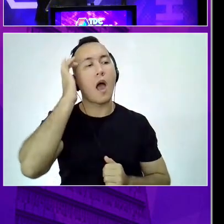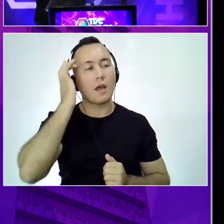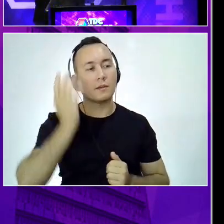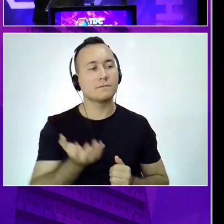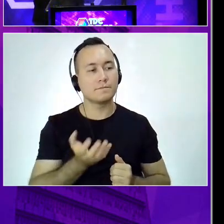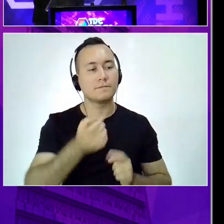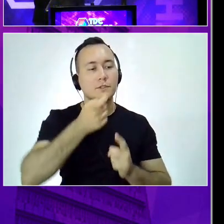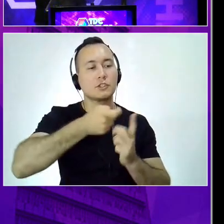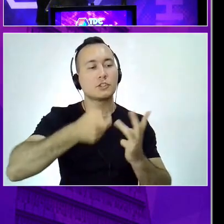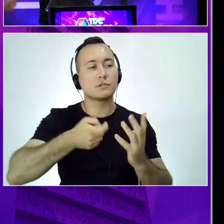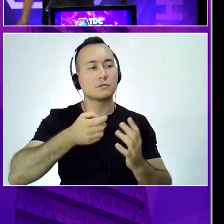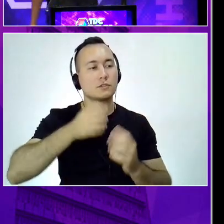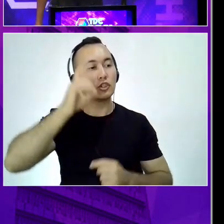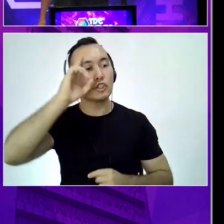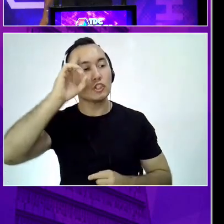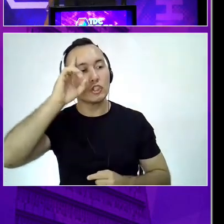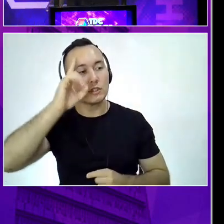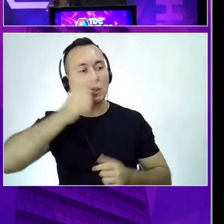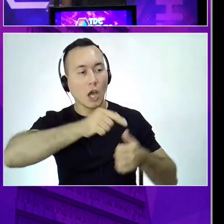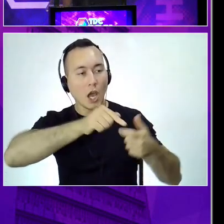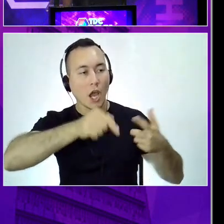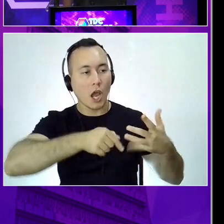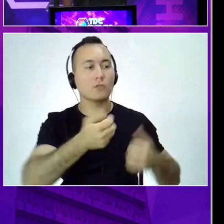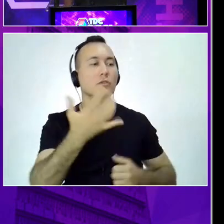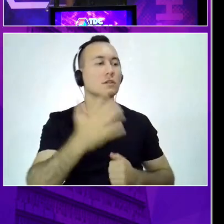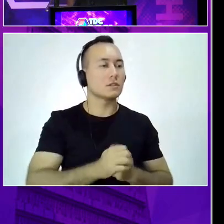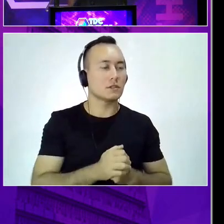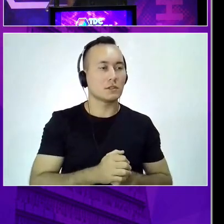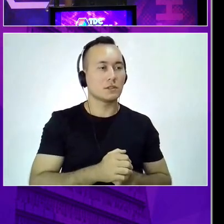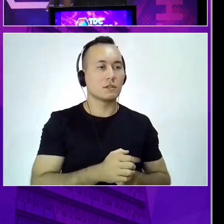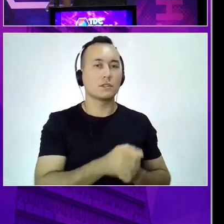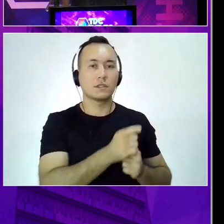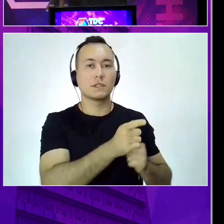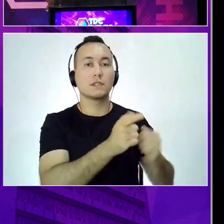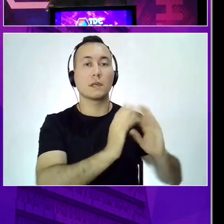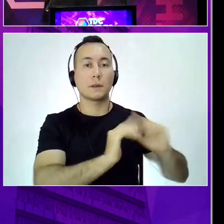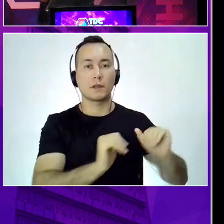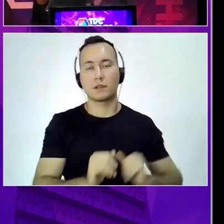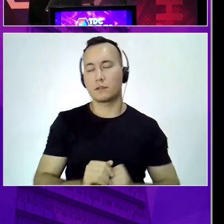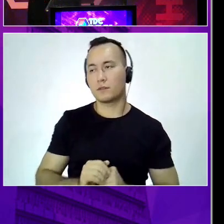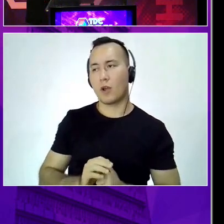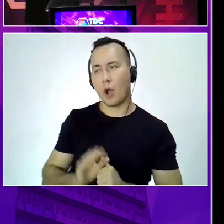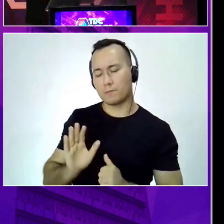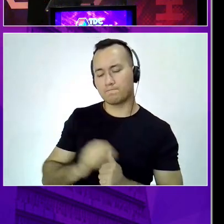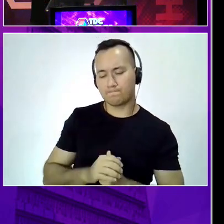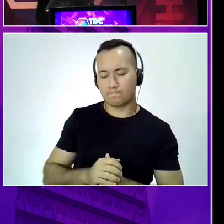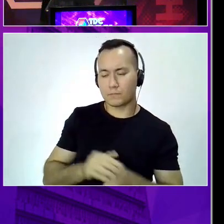sei lá, 2 semanas. Aí eu, cara, 2 semanas, não sai não, velho. Tu